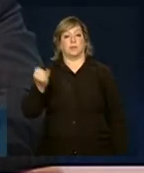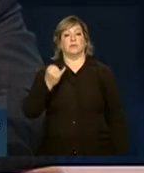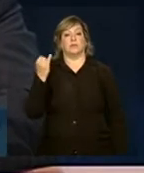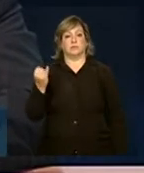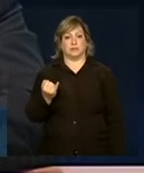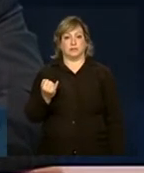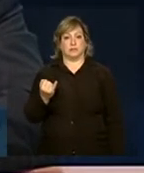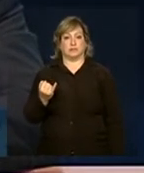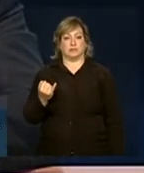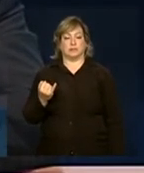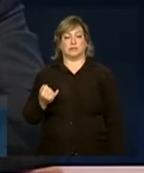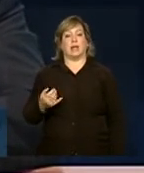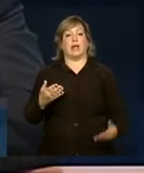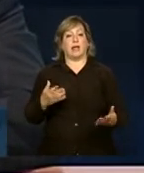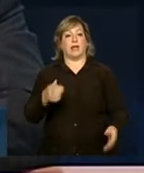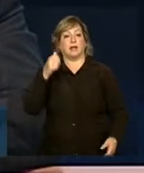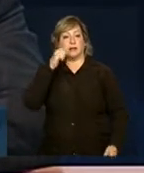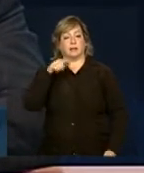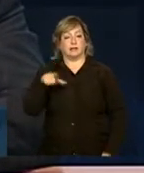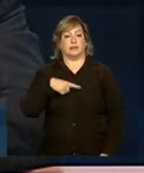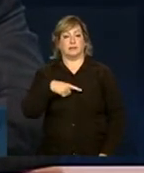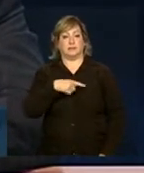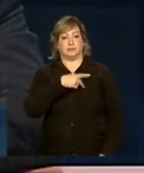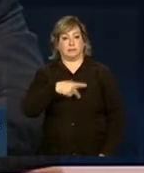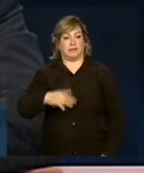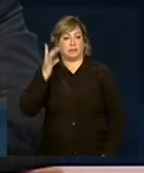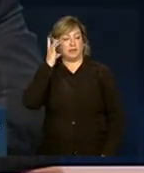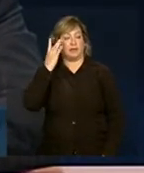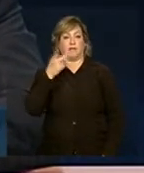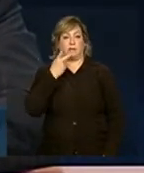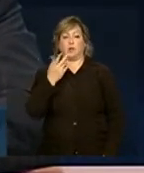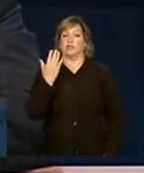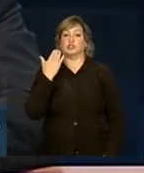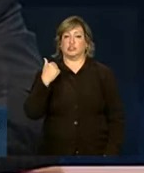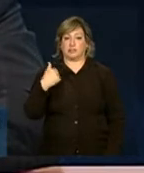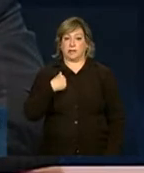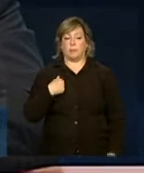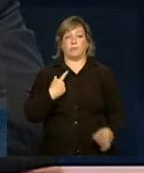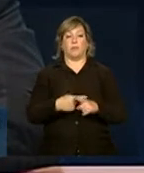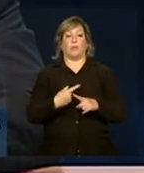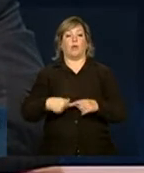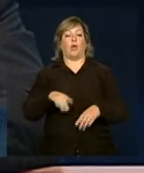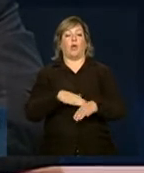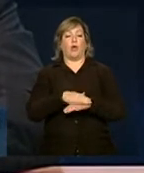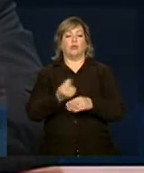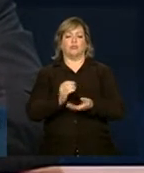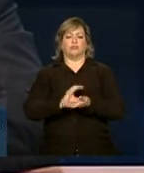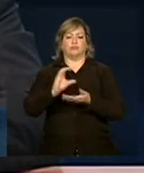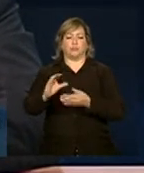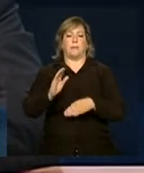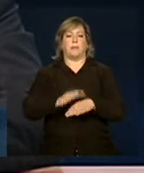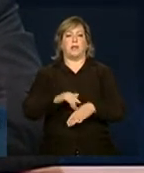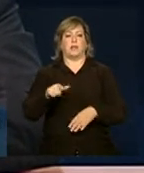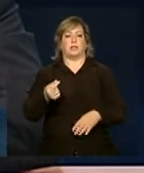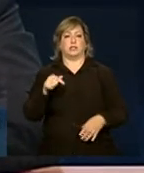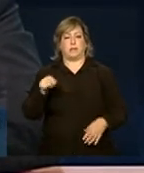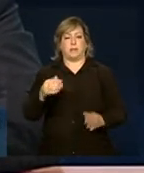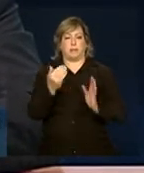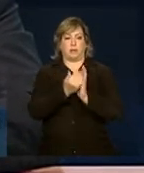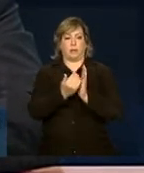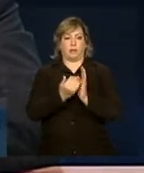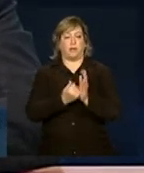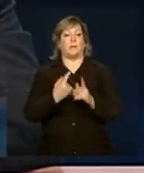importante e aí ela disse quando eu te chamei porque nós estamos discutindo mas vamos voltar mais dinheiro desse programa